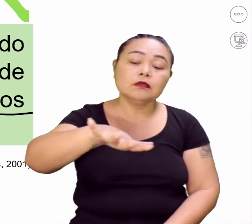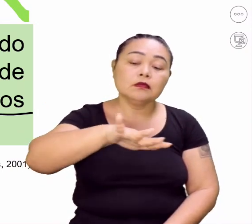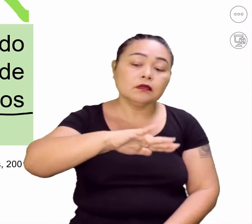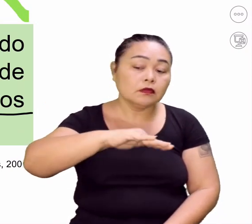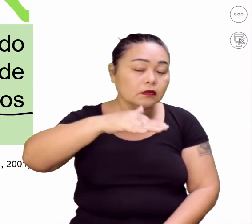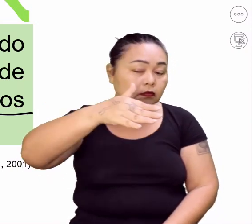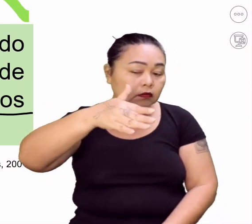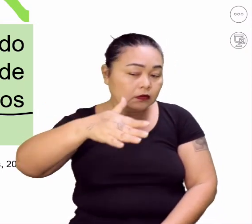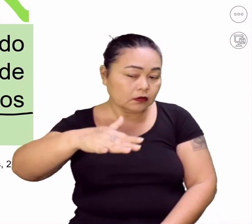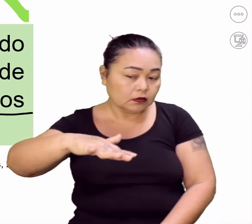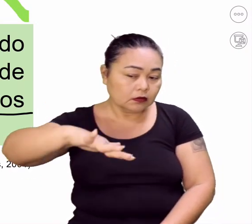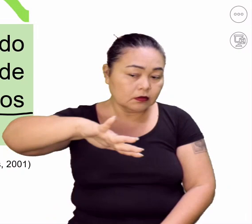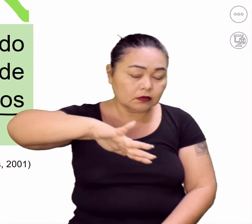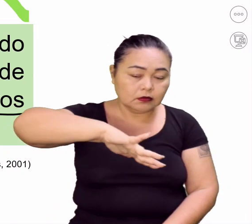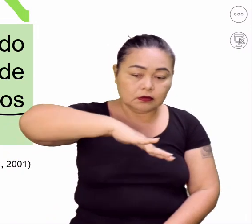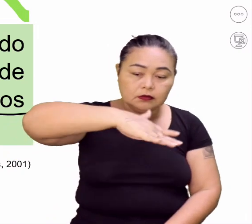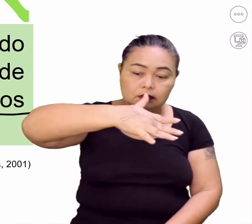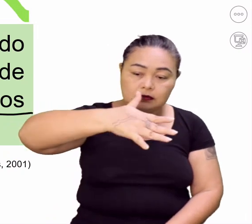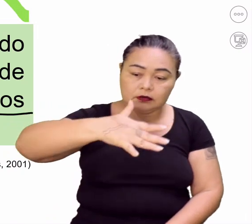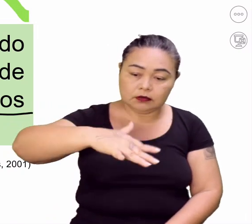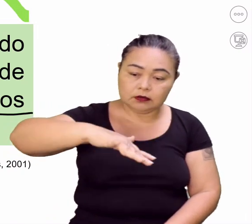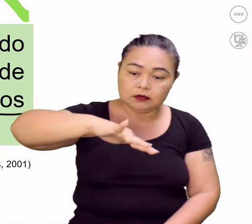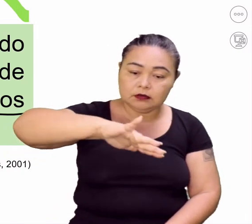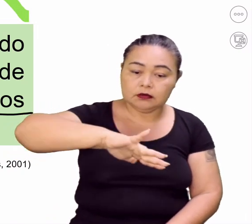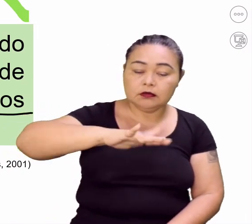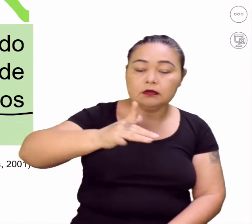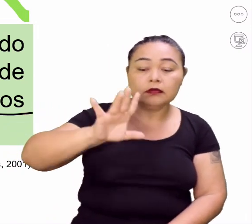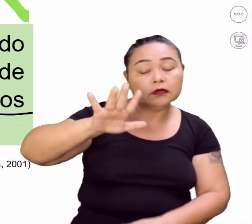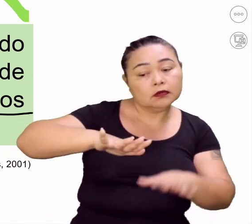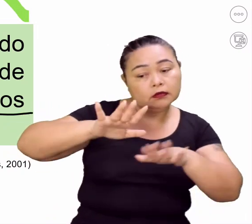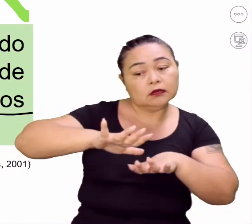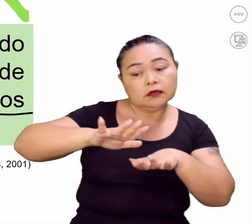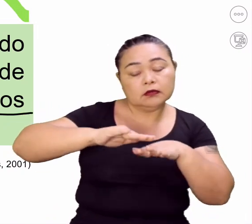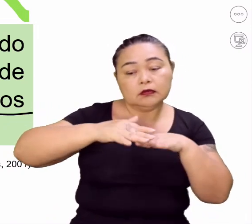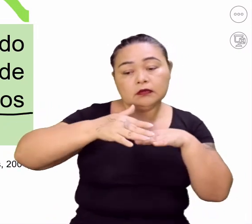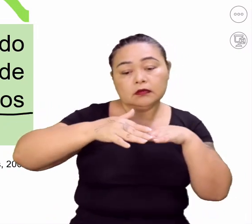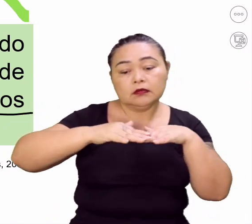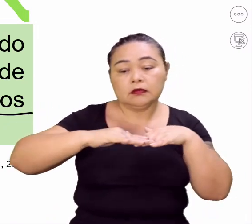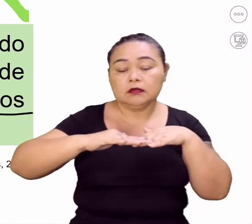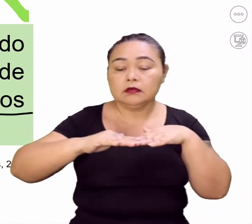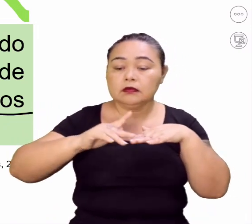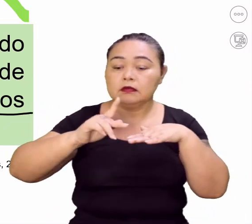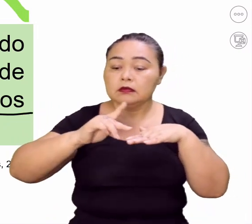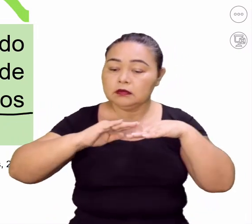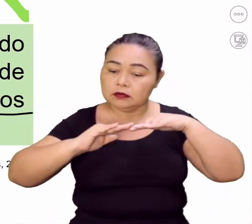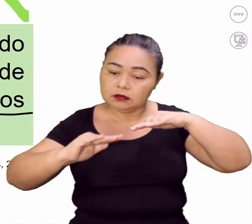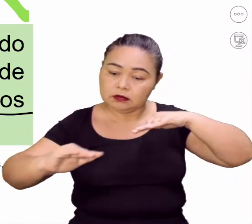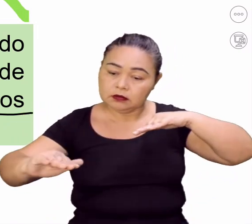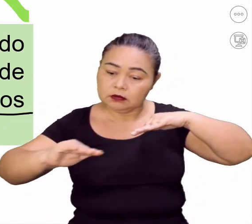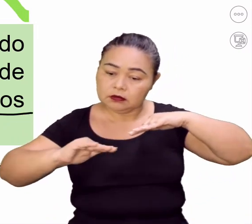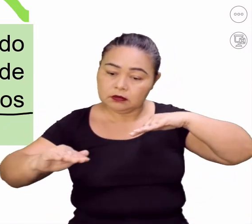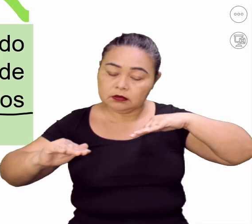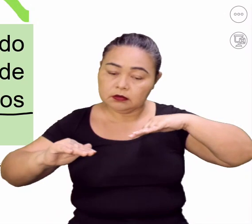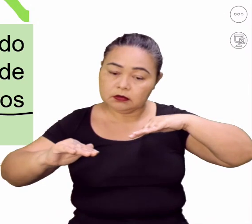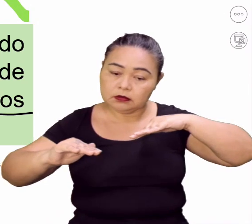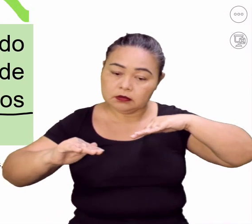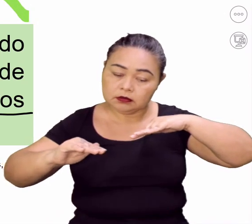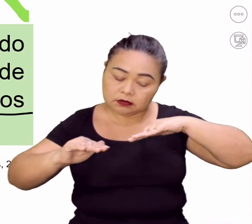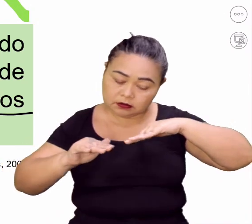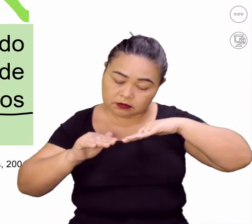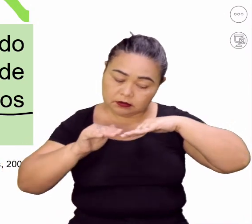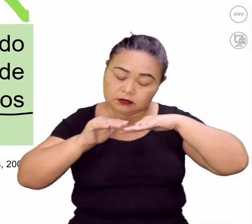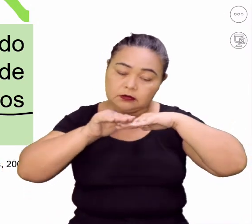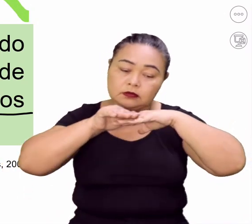que uma planície. Quando a gente fala de relevo, a região mais baixa vai ser realmente a planície. Por isso que o texto está falando aqui.